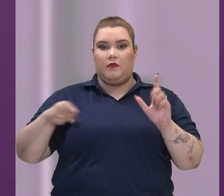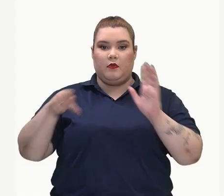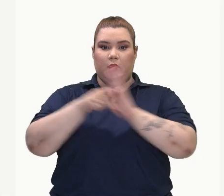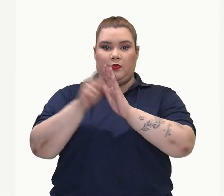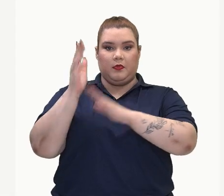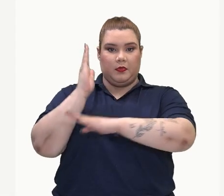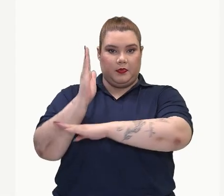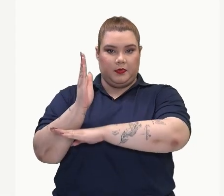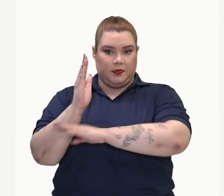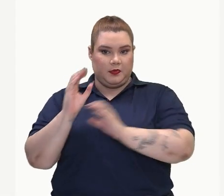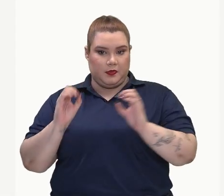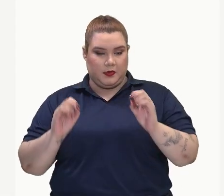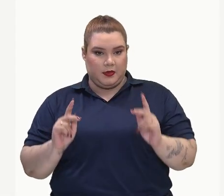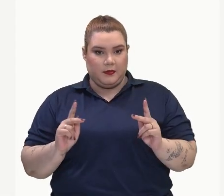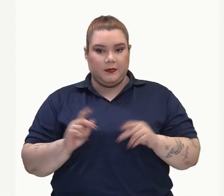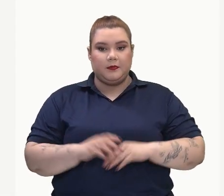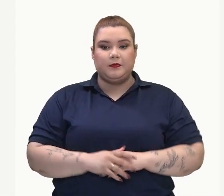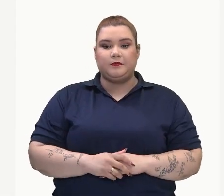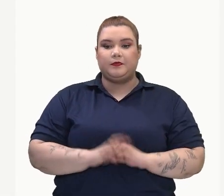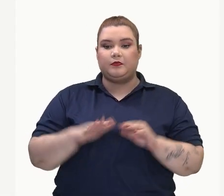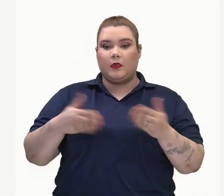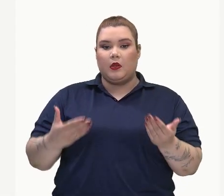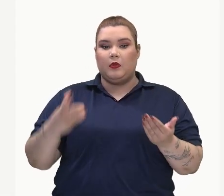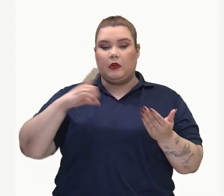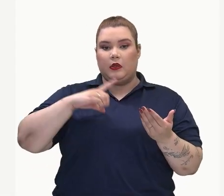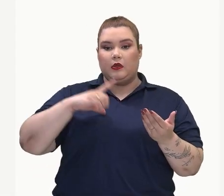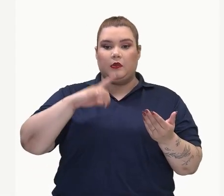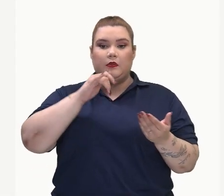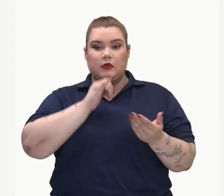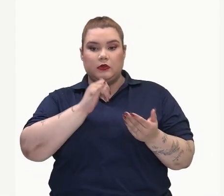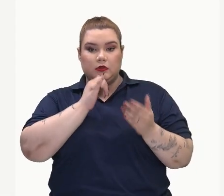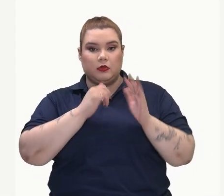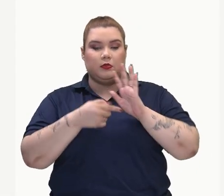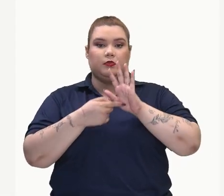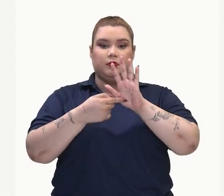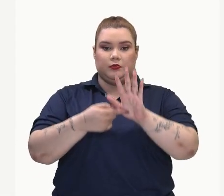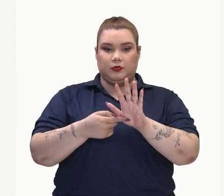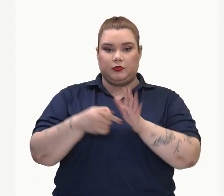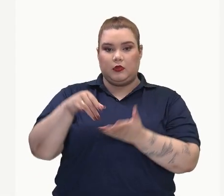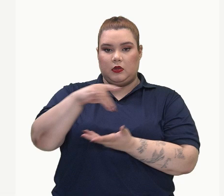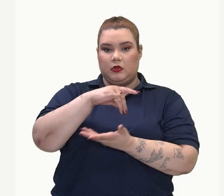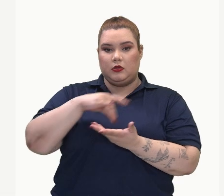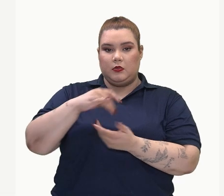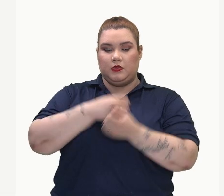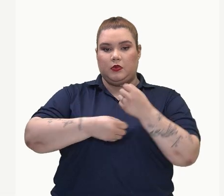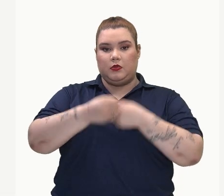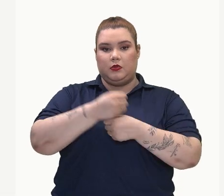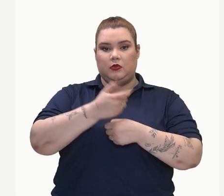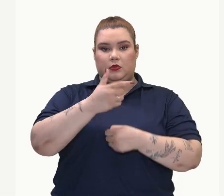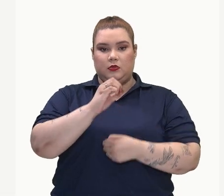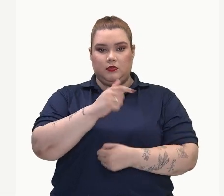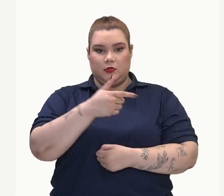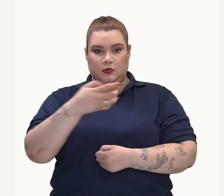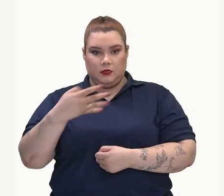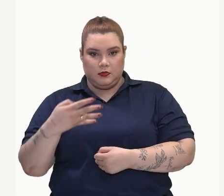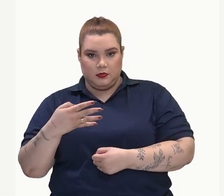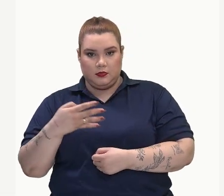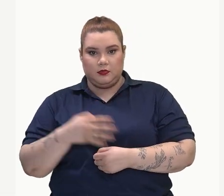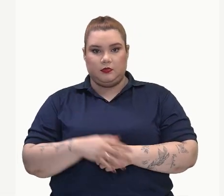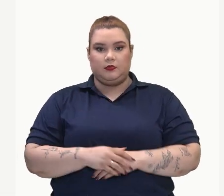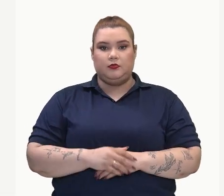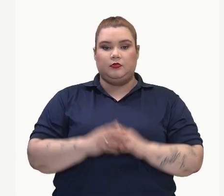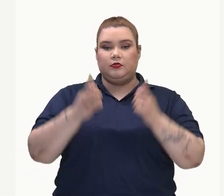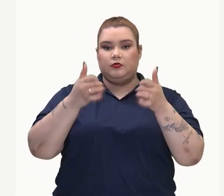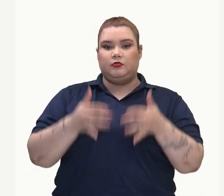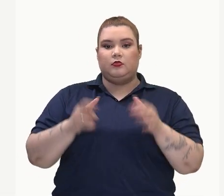acompanhem aí. Então temos o exemplo aqui, né? Semeando 2024, diz o